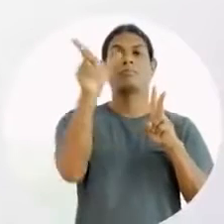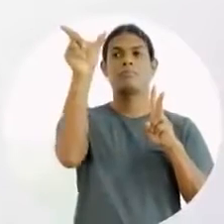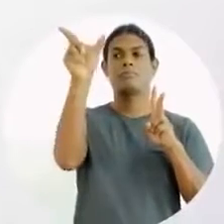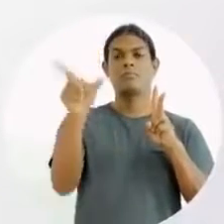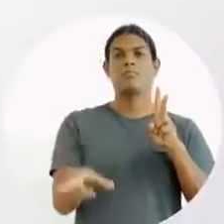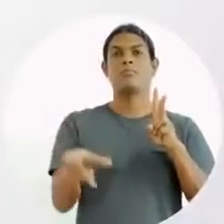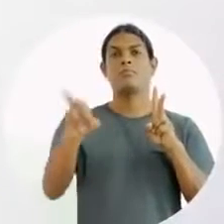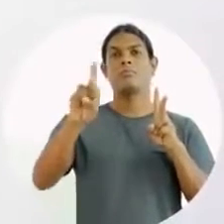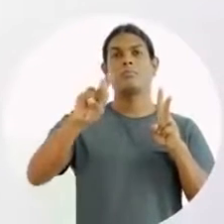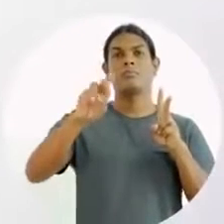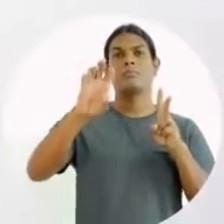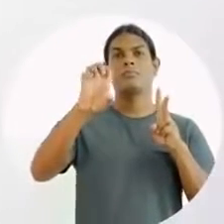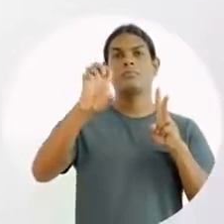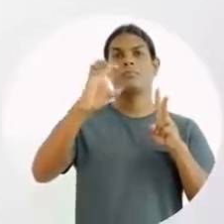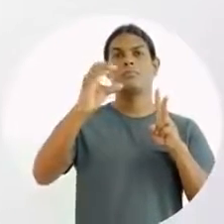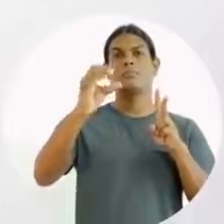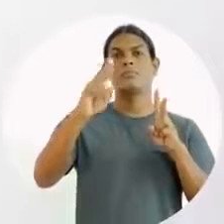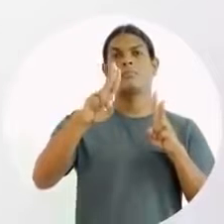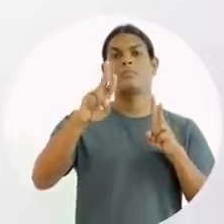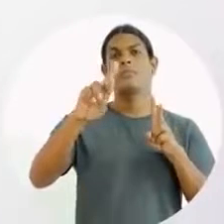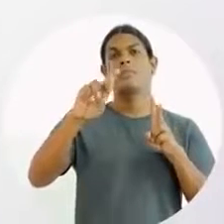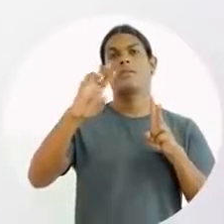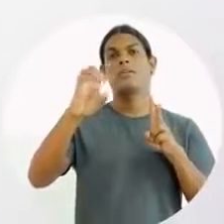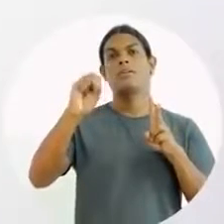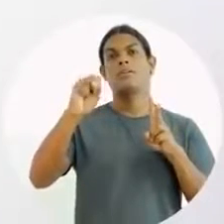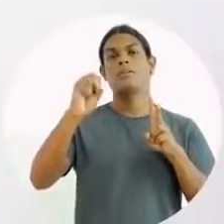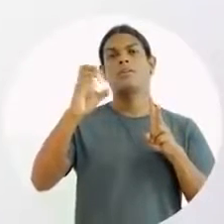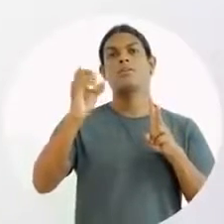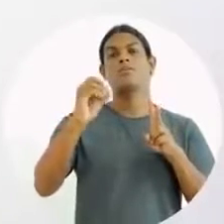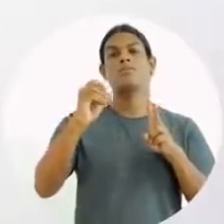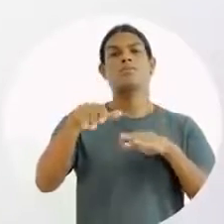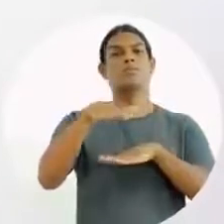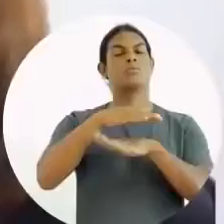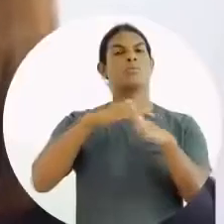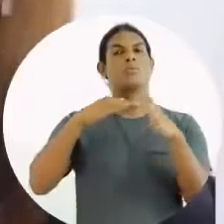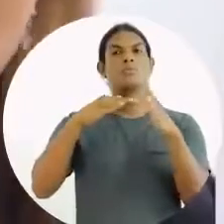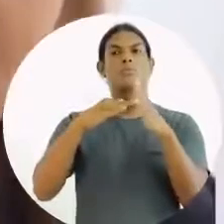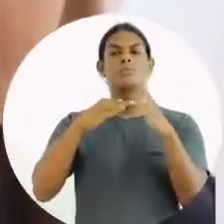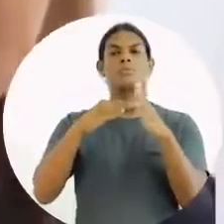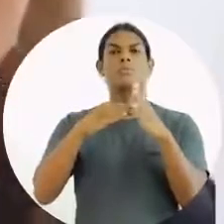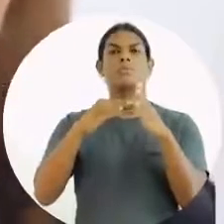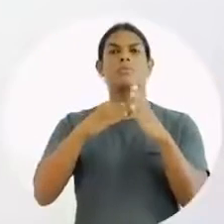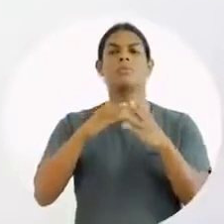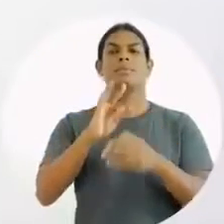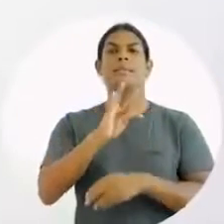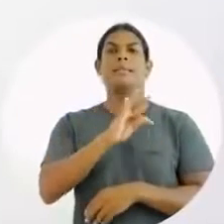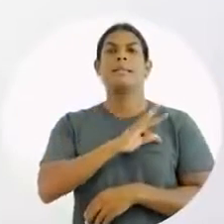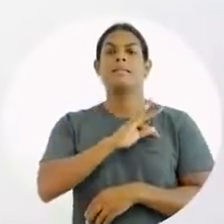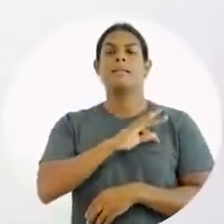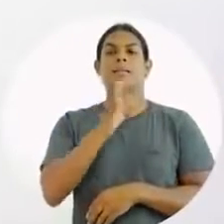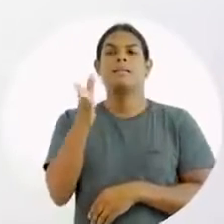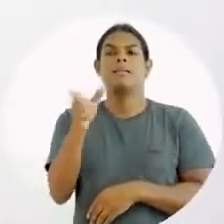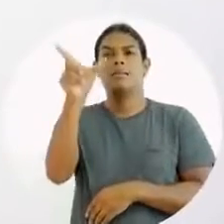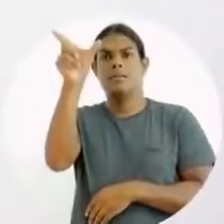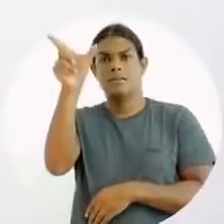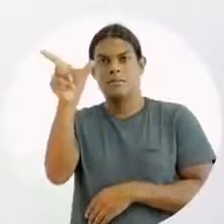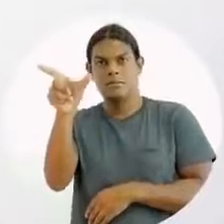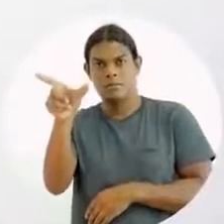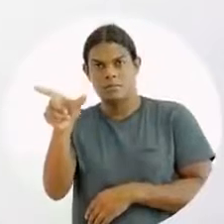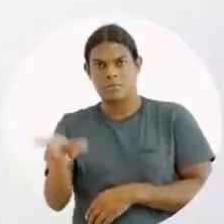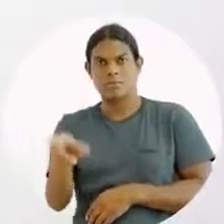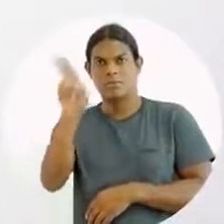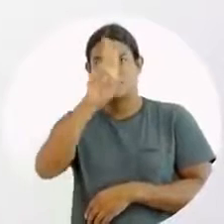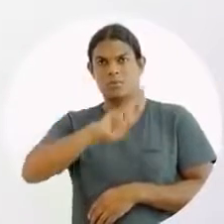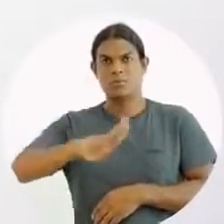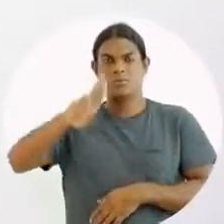são todas as capacidades técnicas que essa pessoa tem e utiliza dentro